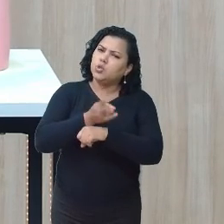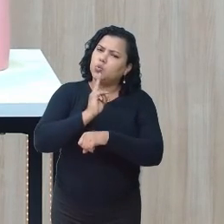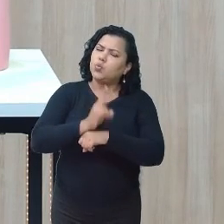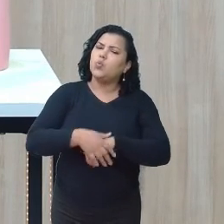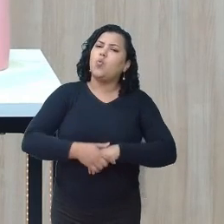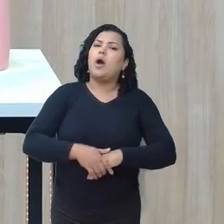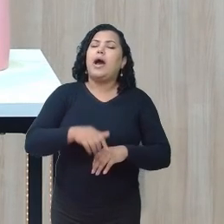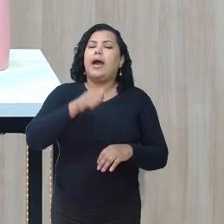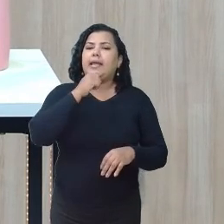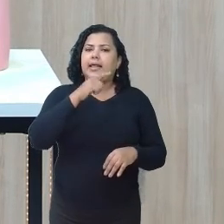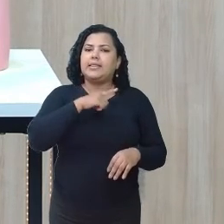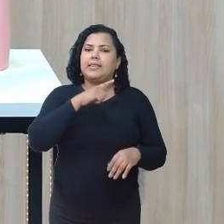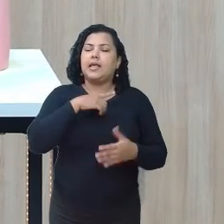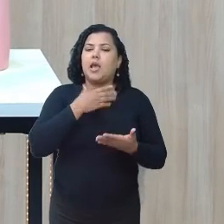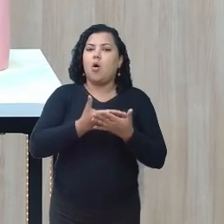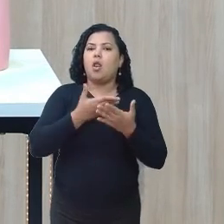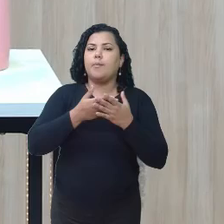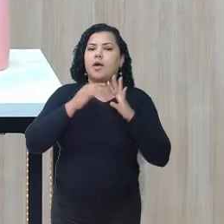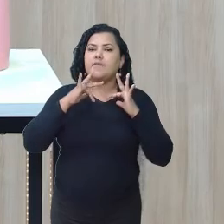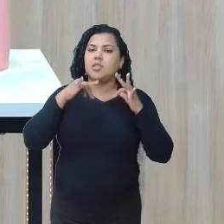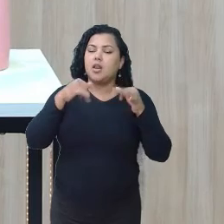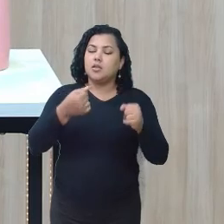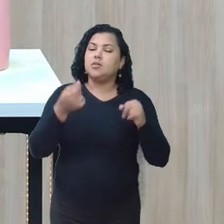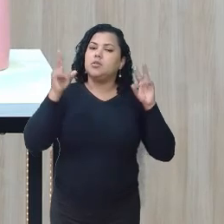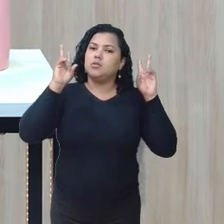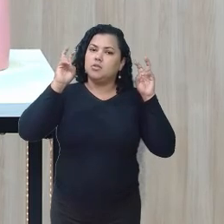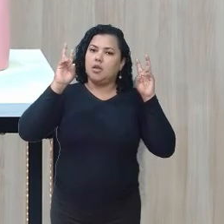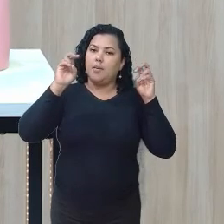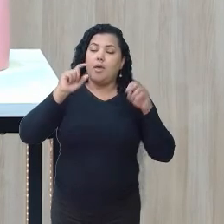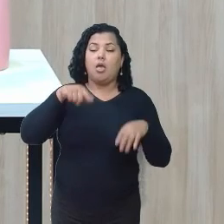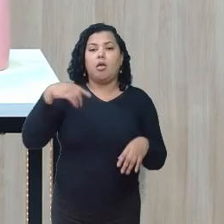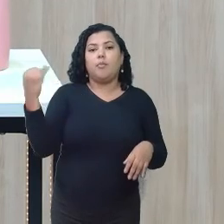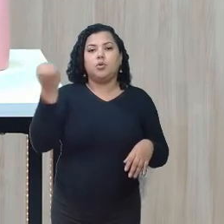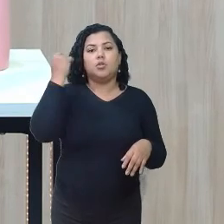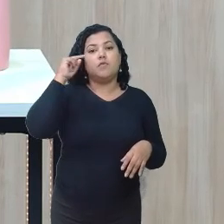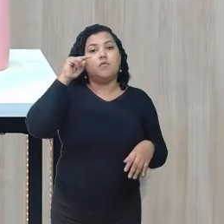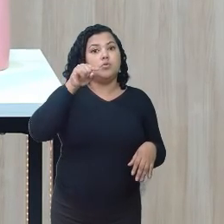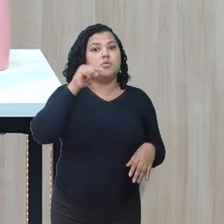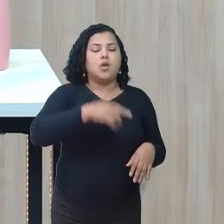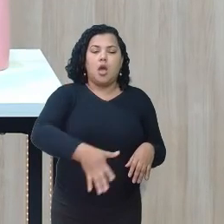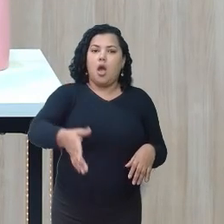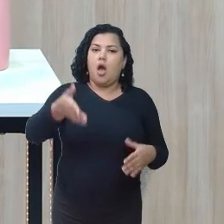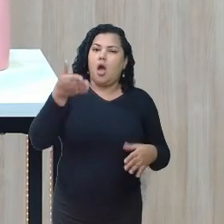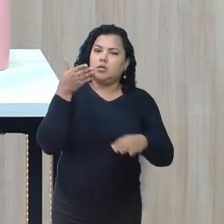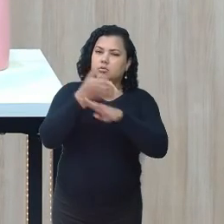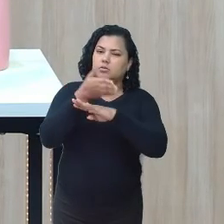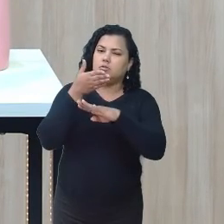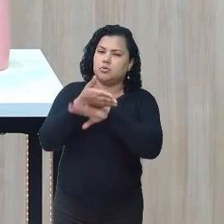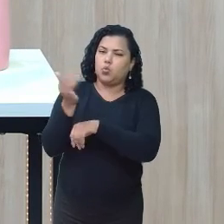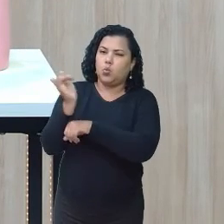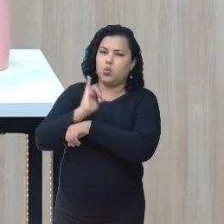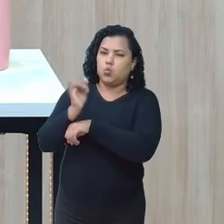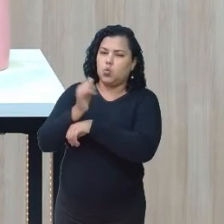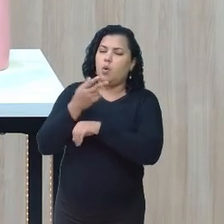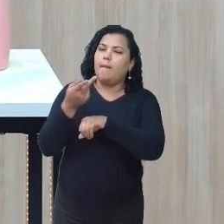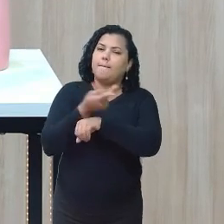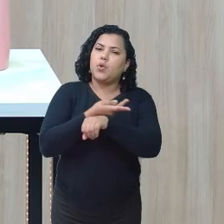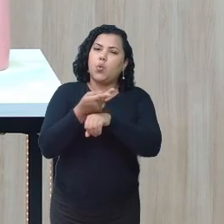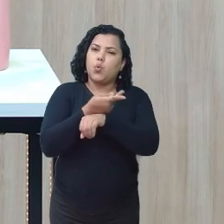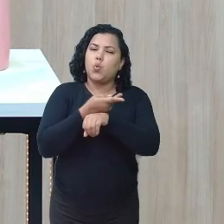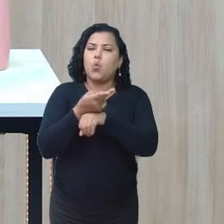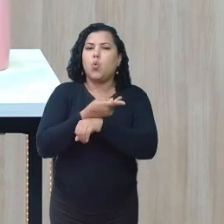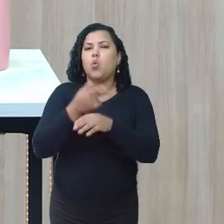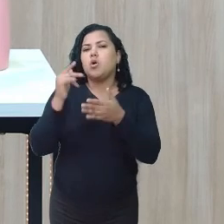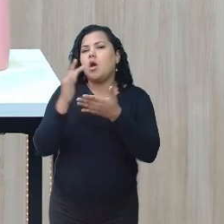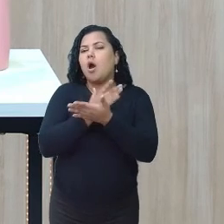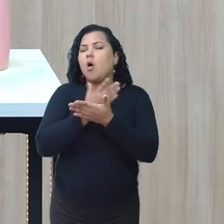temos ainda aula para terminar esse assunto. É importante que vocês acessem a internet, procurem mais